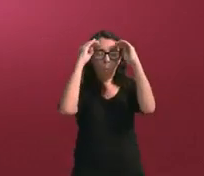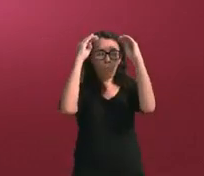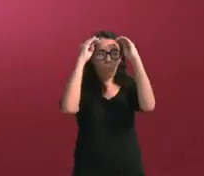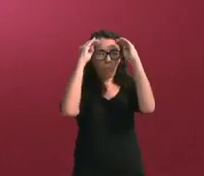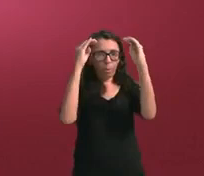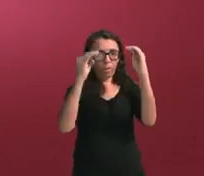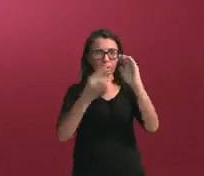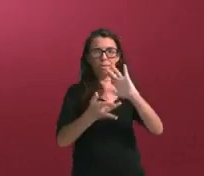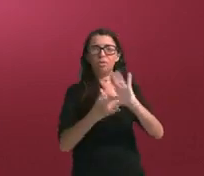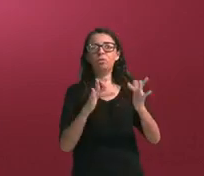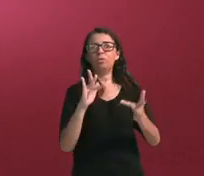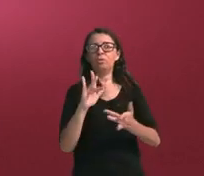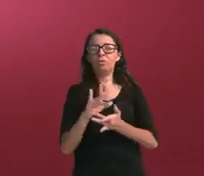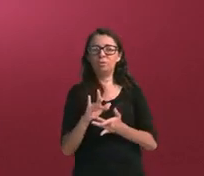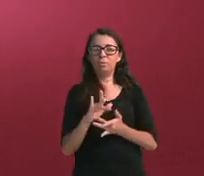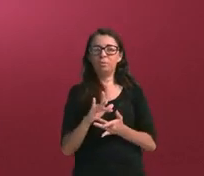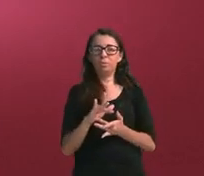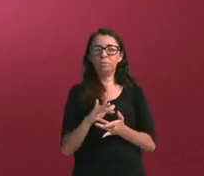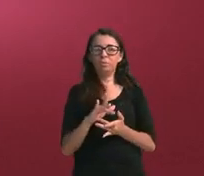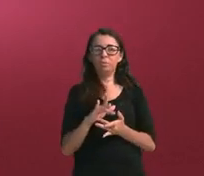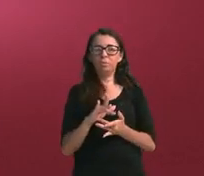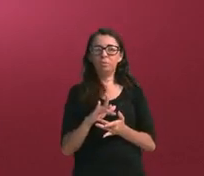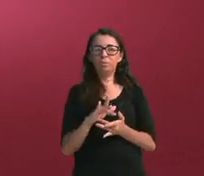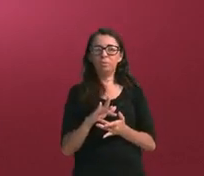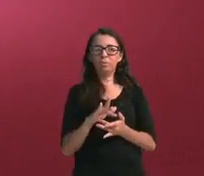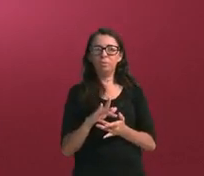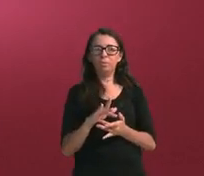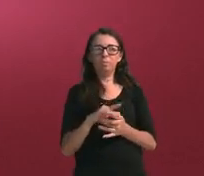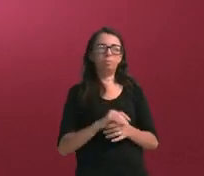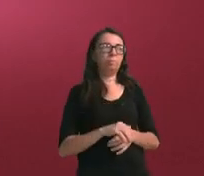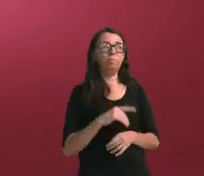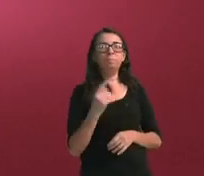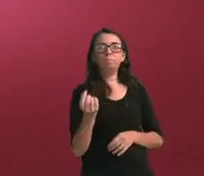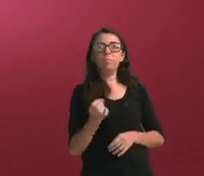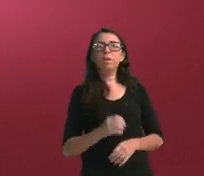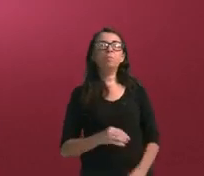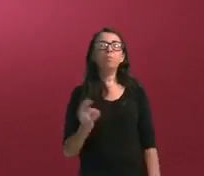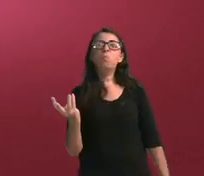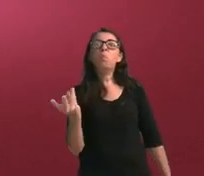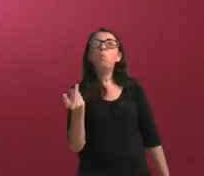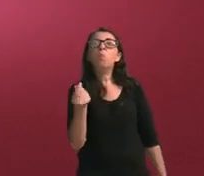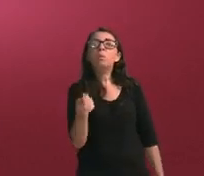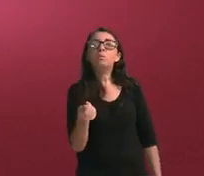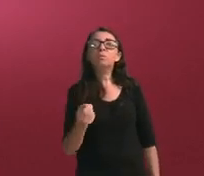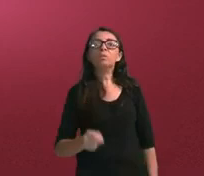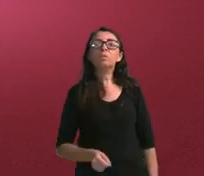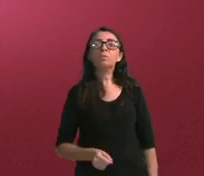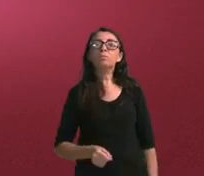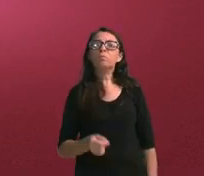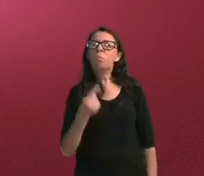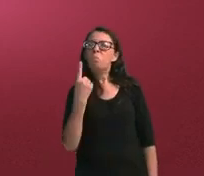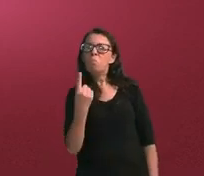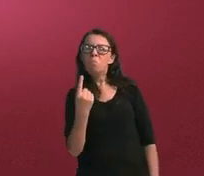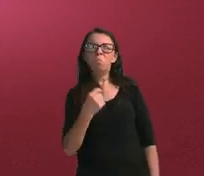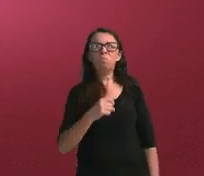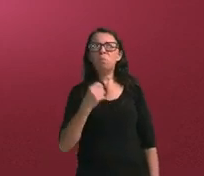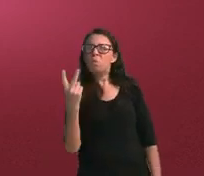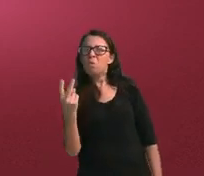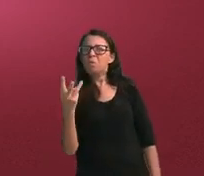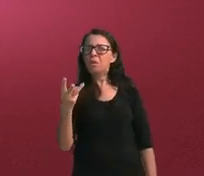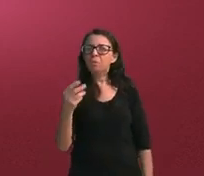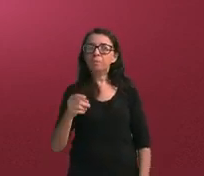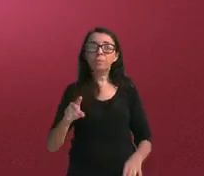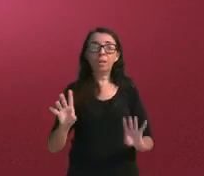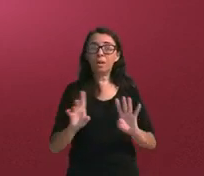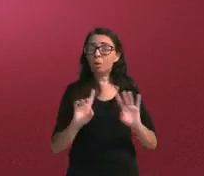Cristo agindo neles, e em nome de Jesus, eles curavam e expulsavam demônios. Jesus lhes